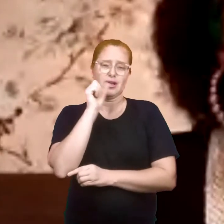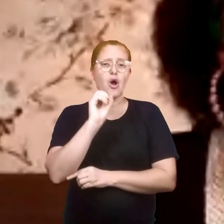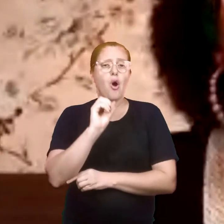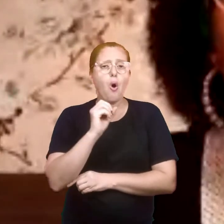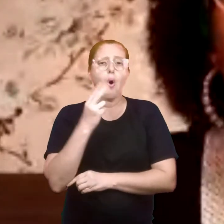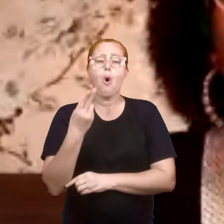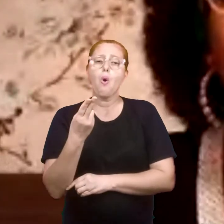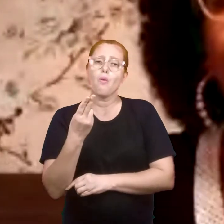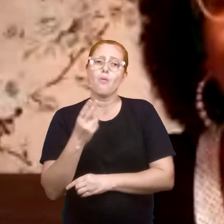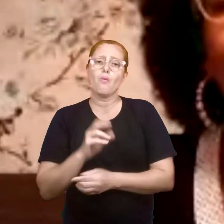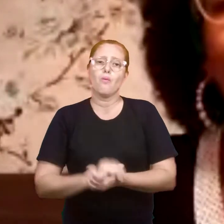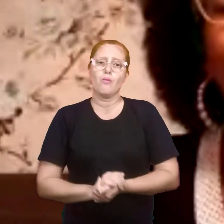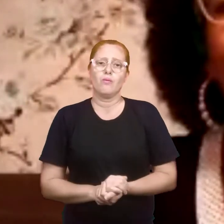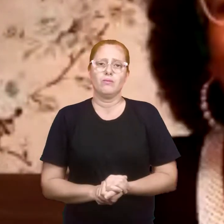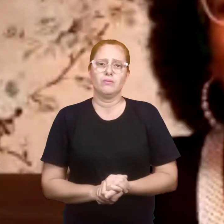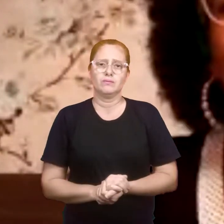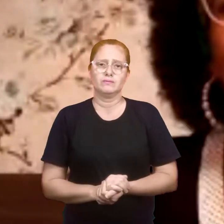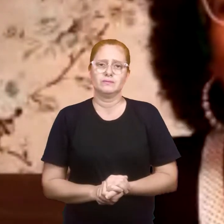pelo menos que